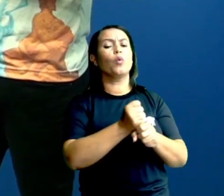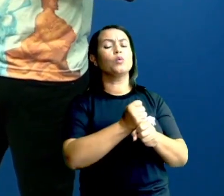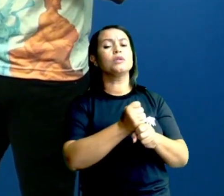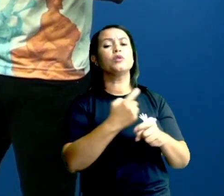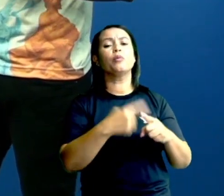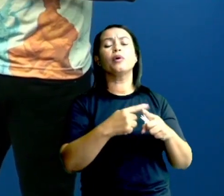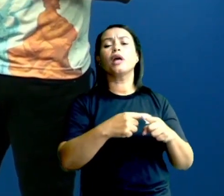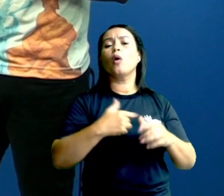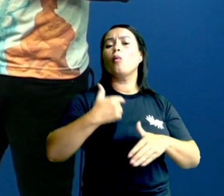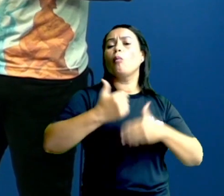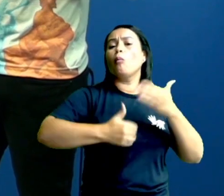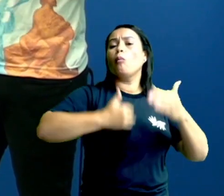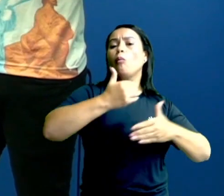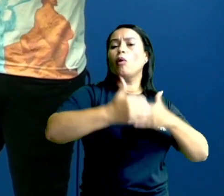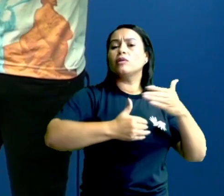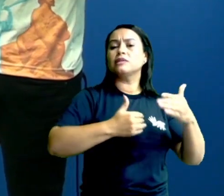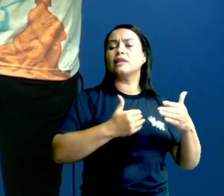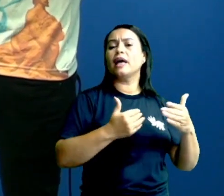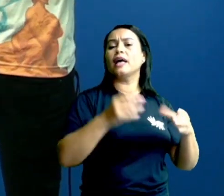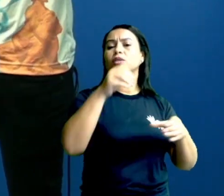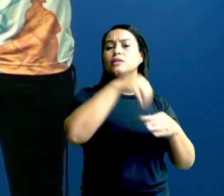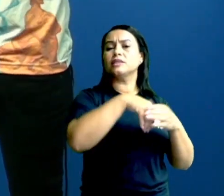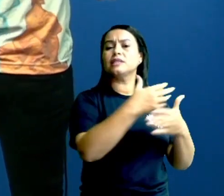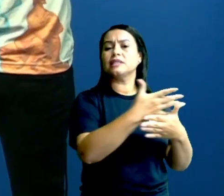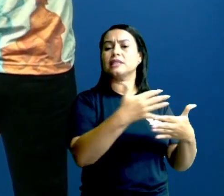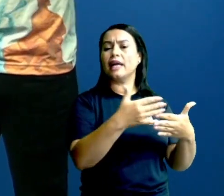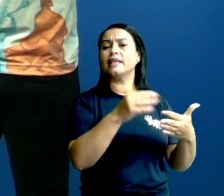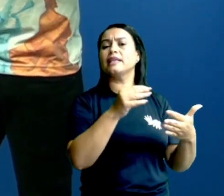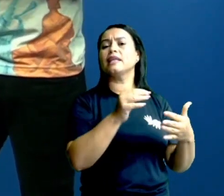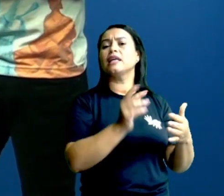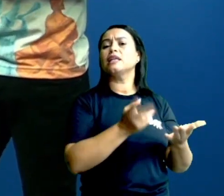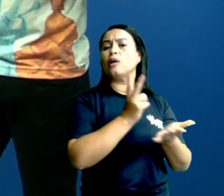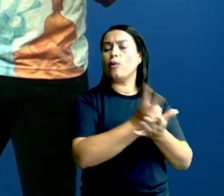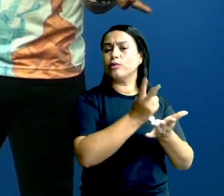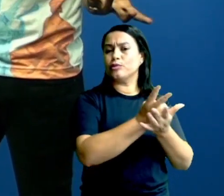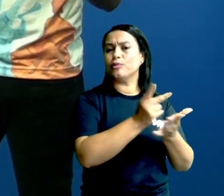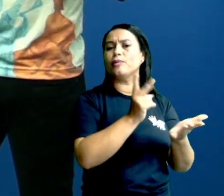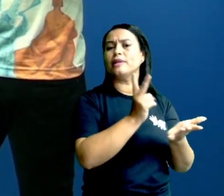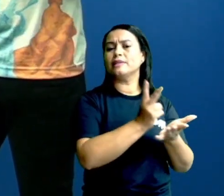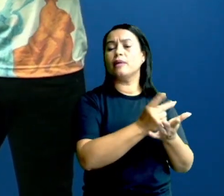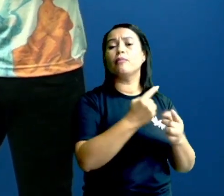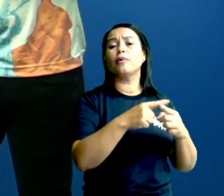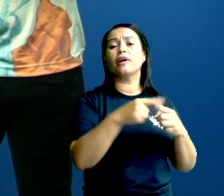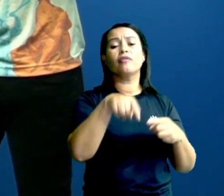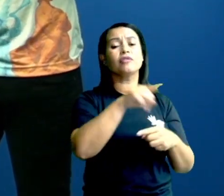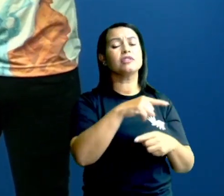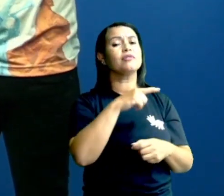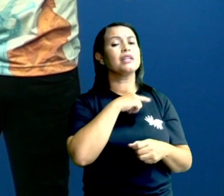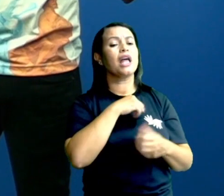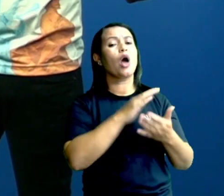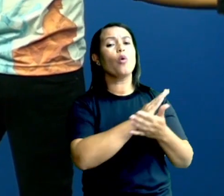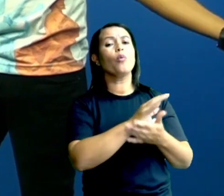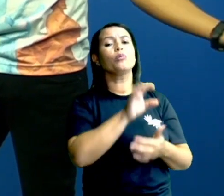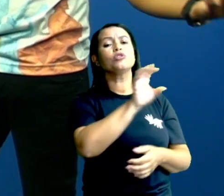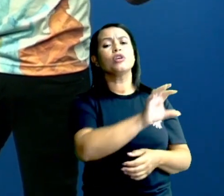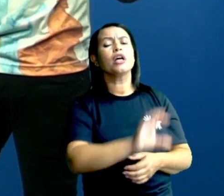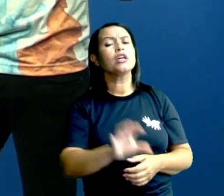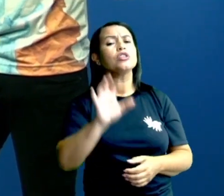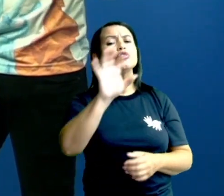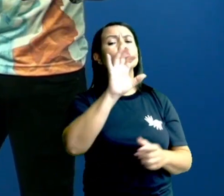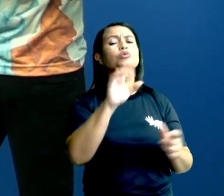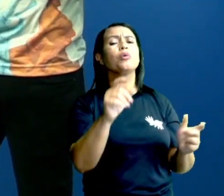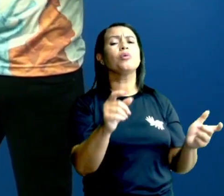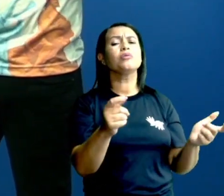né o processo de urbanização no Brasil ele não se concretizou por inteiro até porque você vai ter regiões menos desenvolvidas